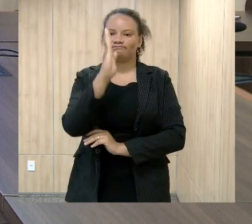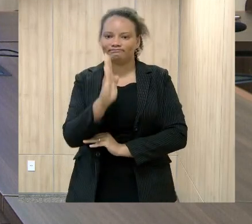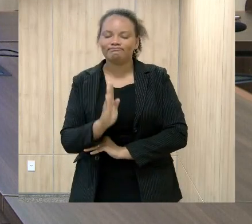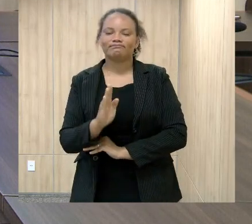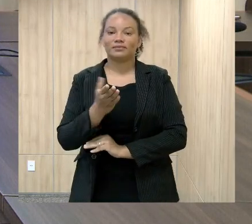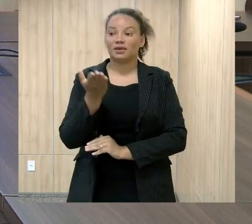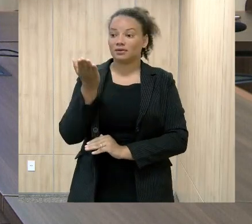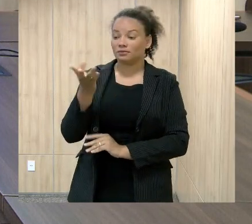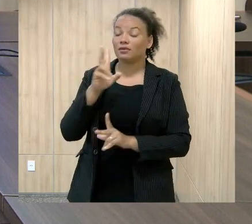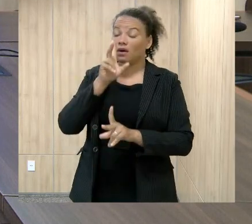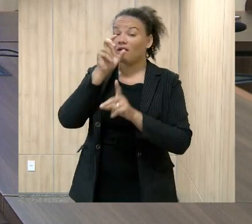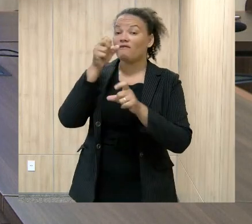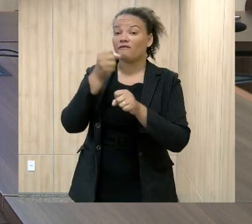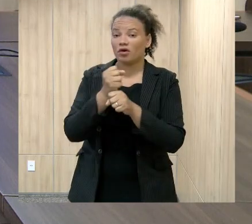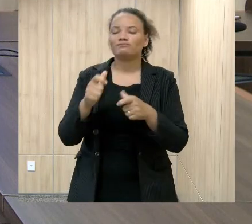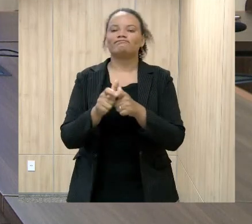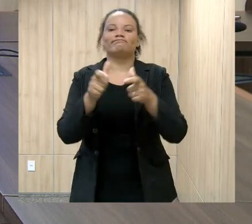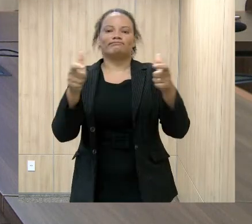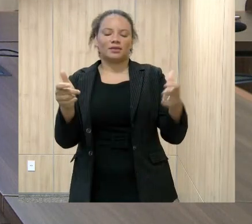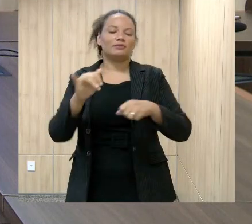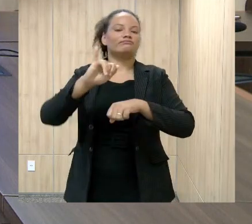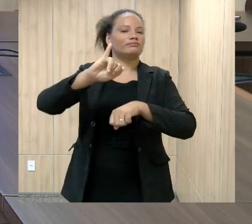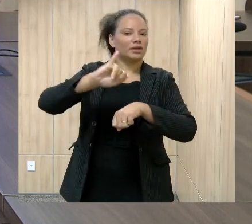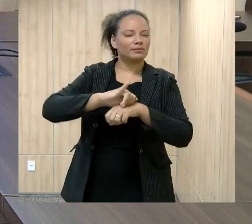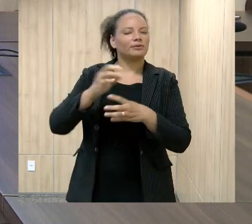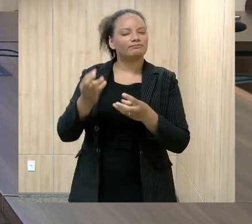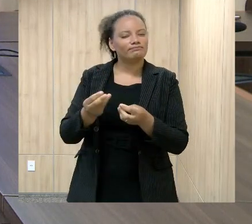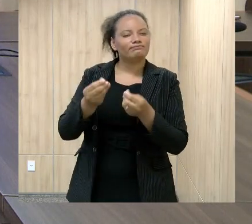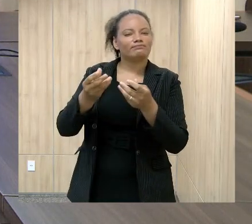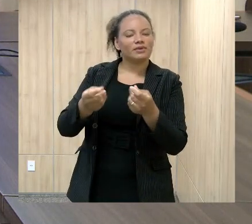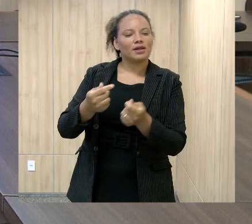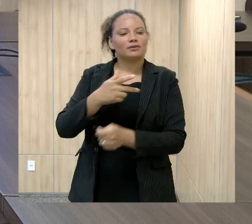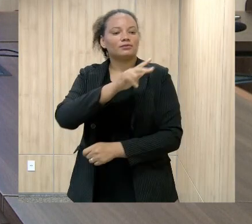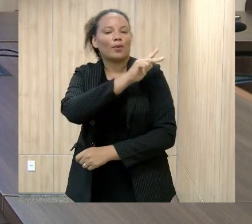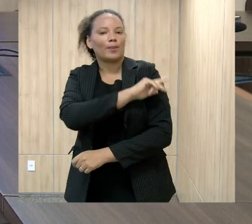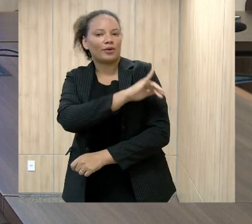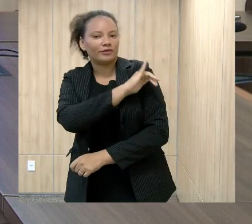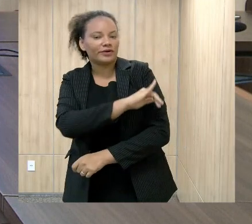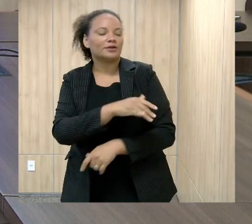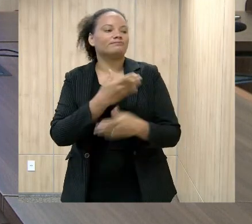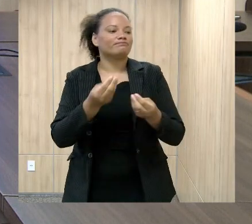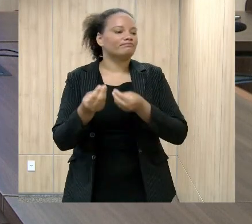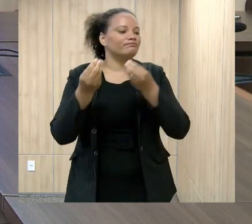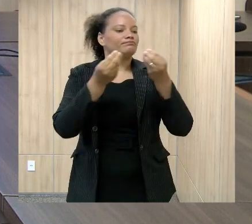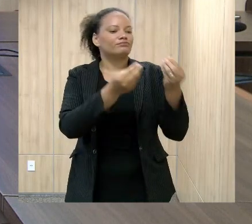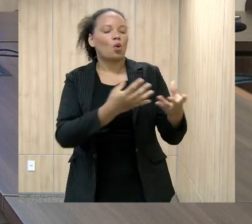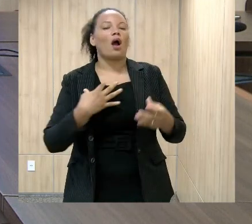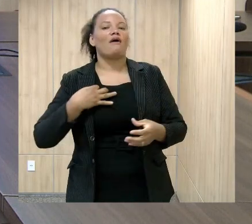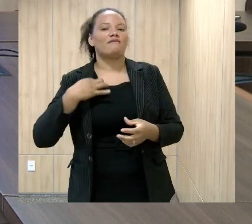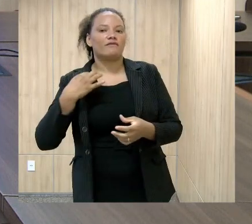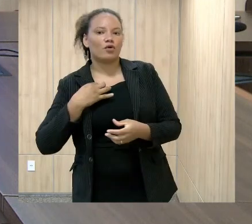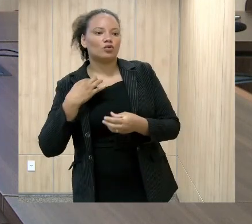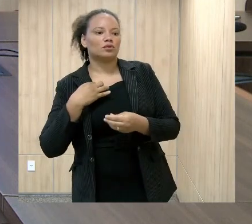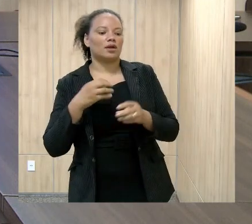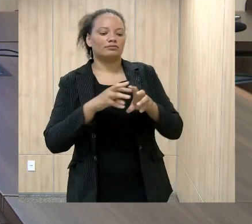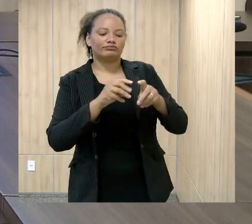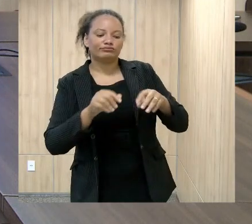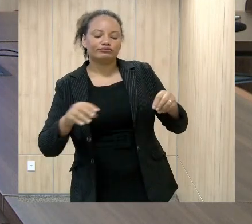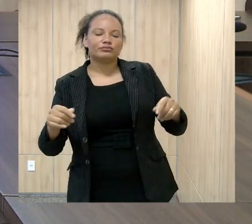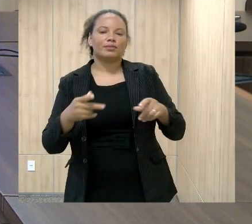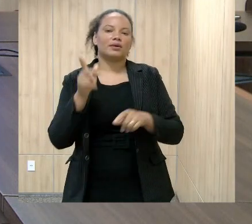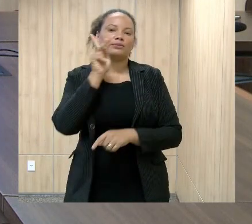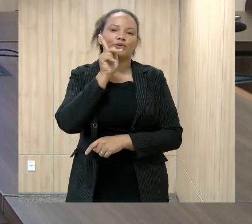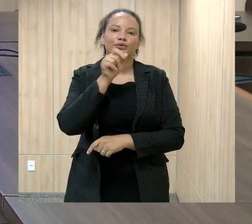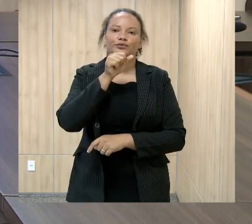e a senhora com uma força grande porque está numa capital e tem essa sensibilidade do prefeito endoais terreno para que Porto Velho possa